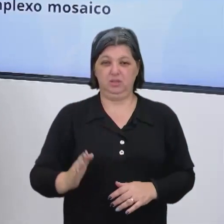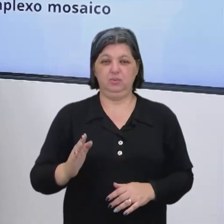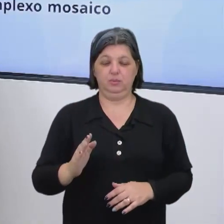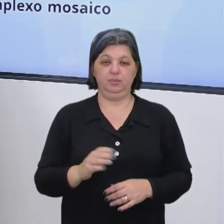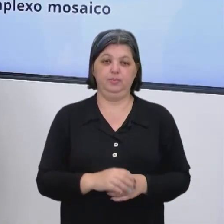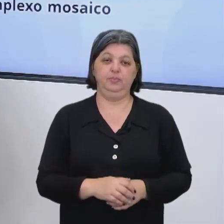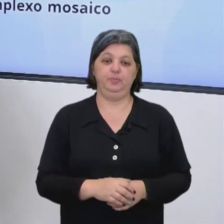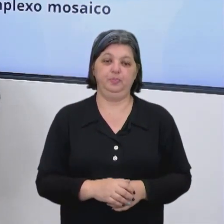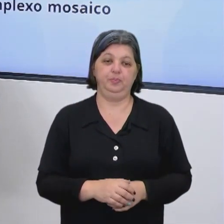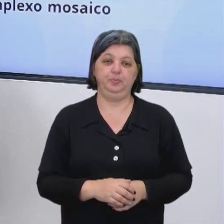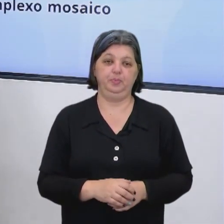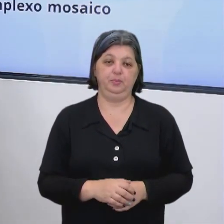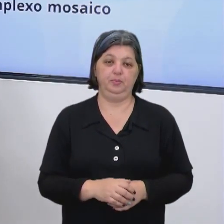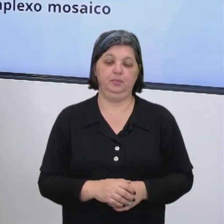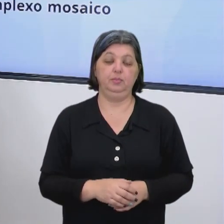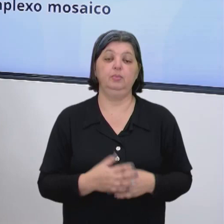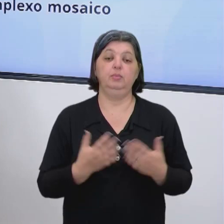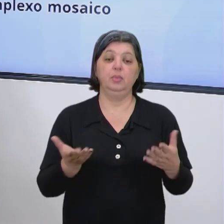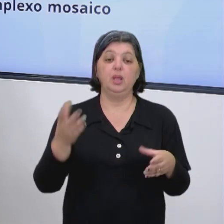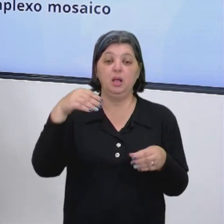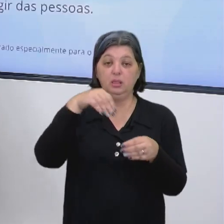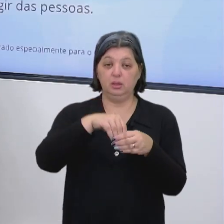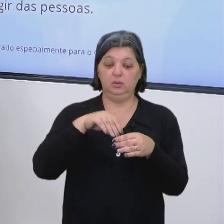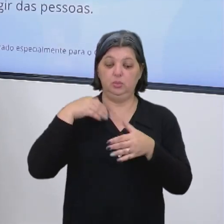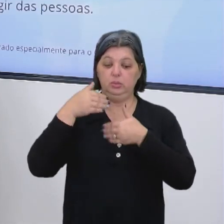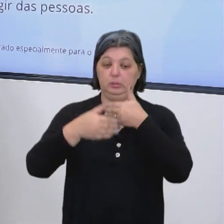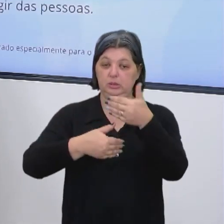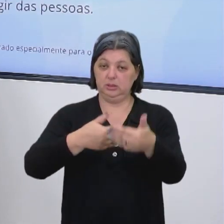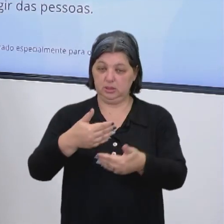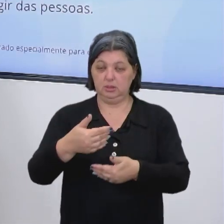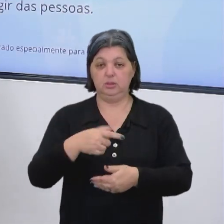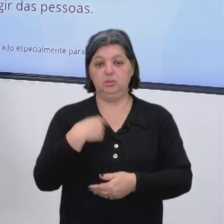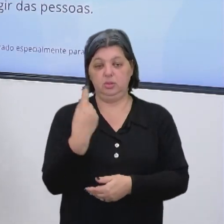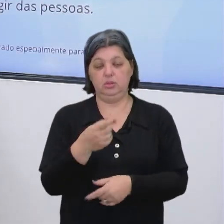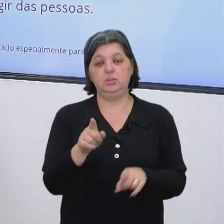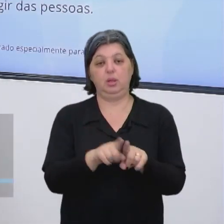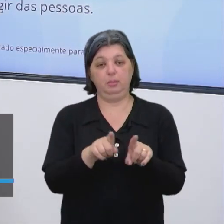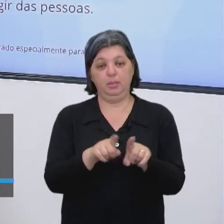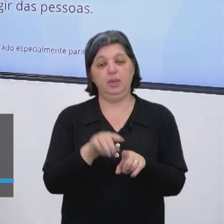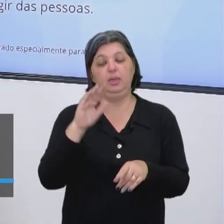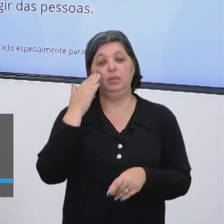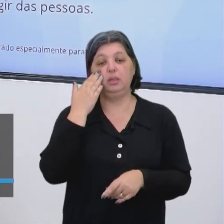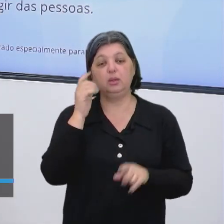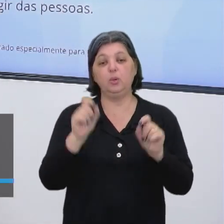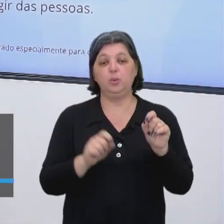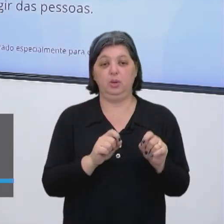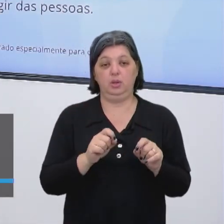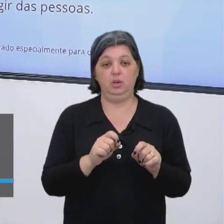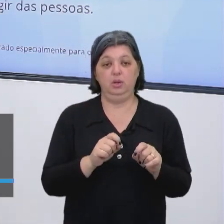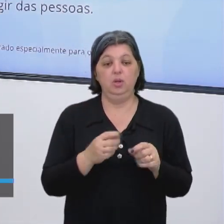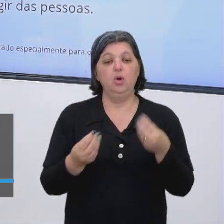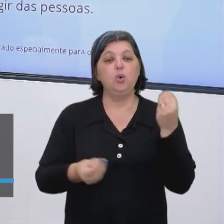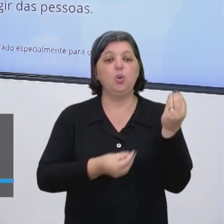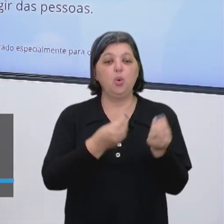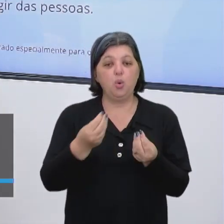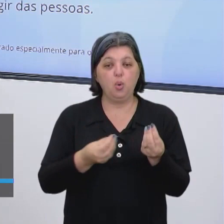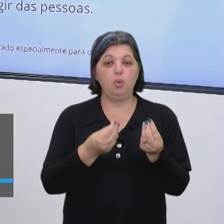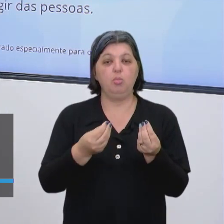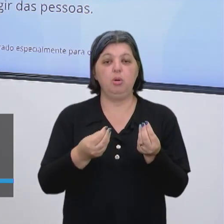brasilidades, tá? Dentro desse processo, a gente também, né, entendeu um pouco como ele se